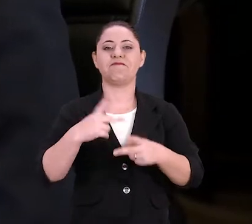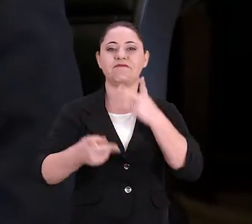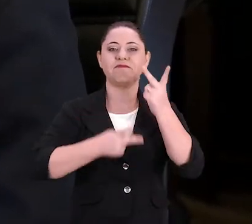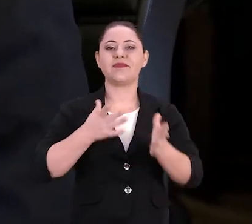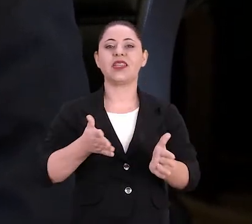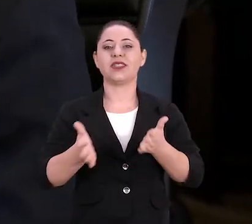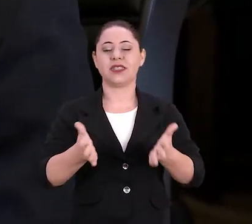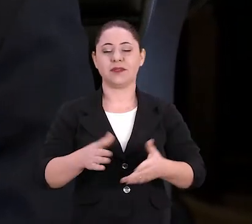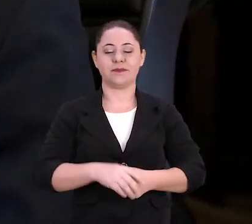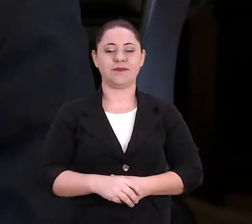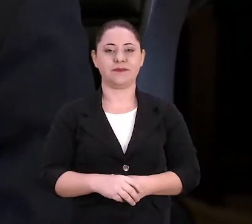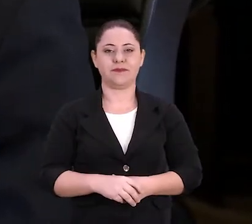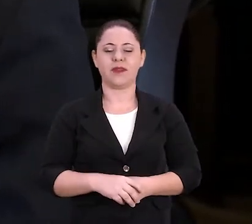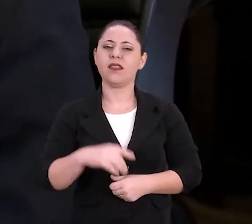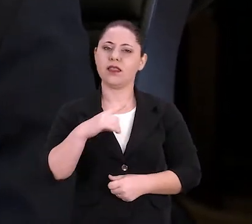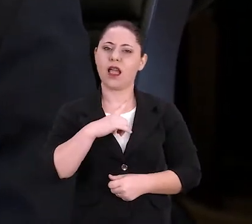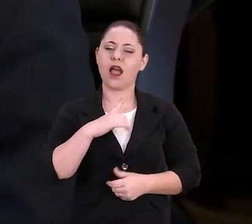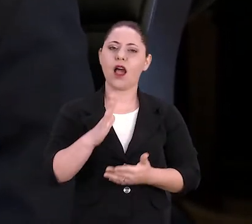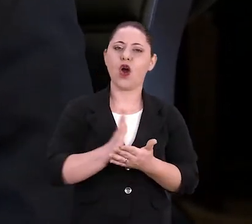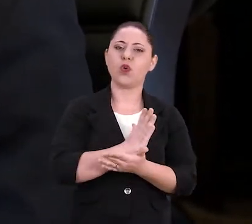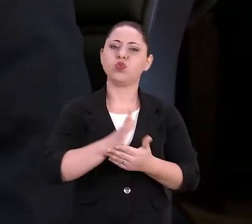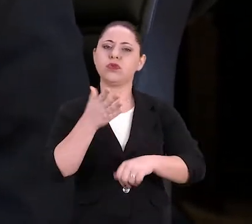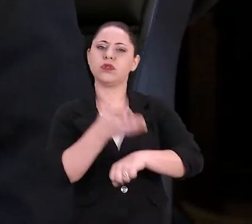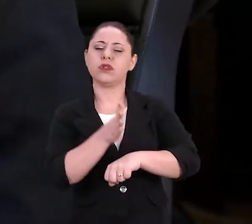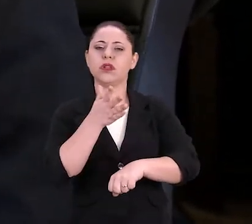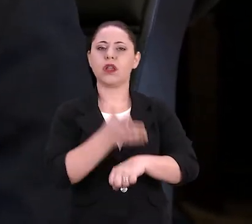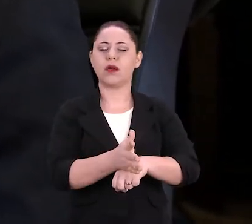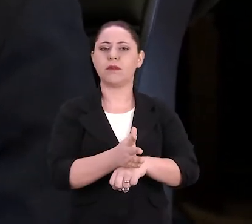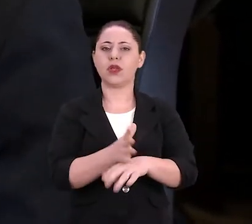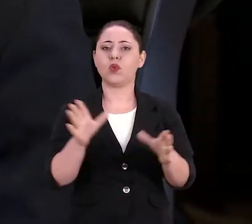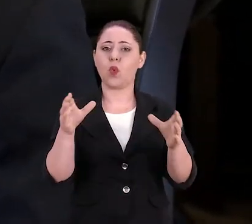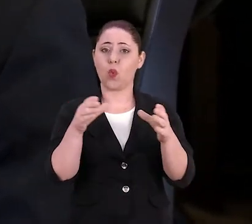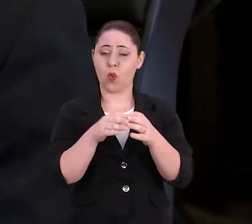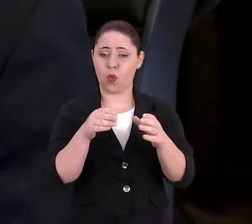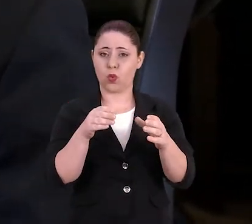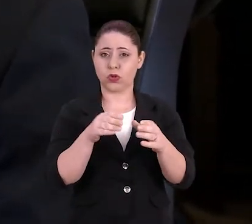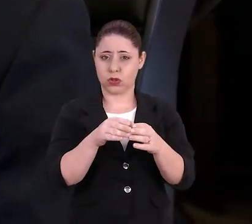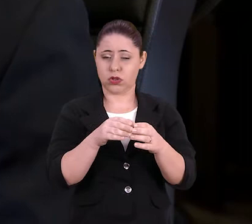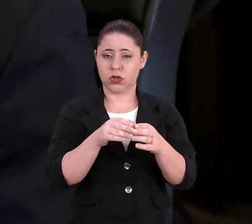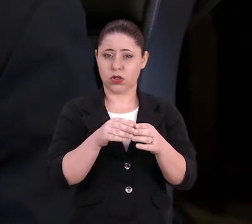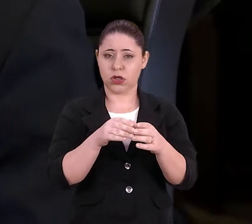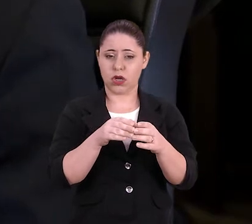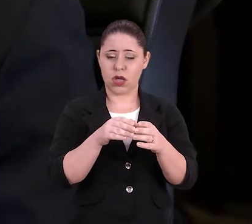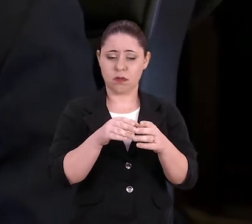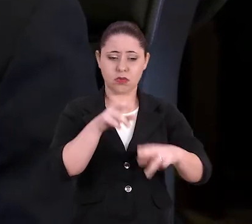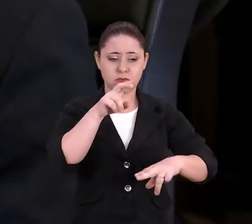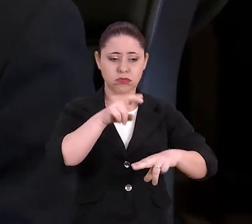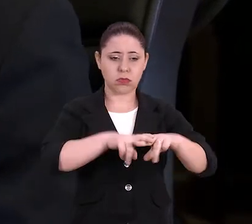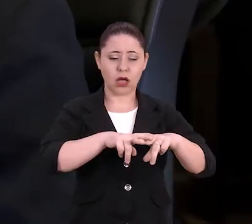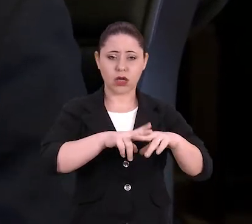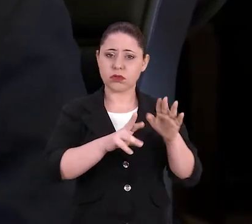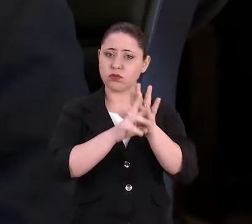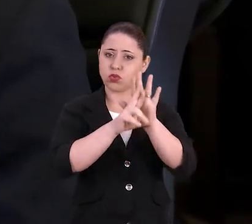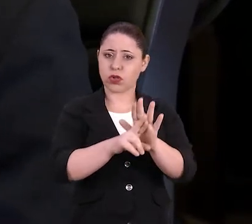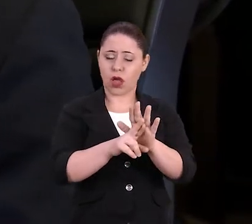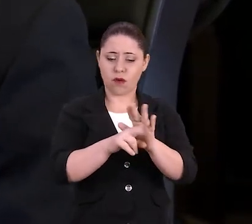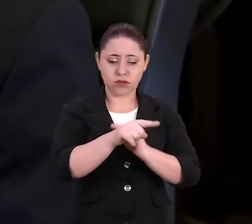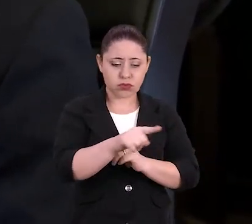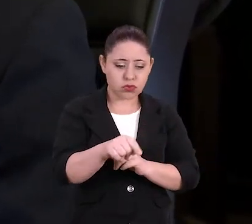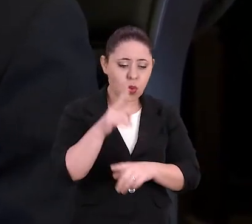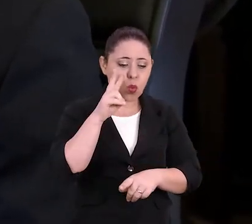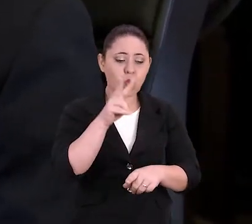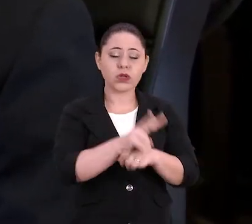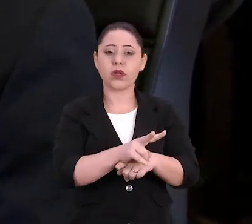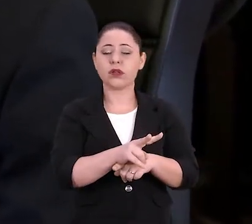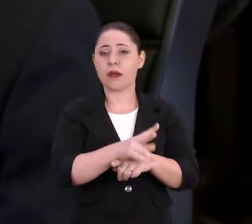agora sobre acessibilidade, existe algum tipo de treinamento com a equipe que está nas sessões, assessorando essas pessoas? Por